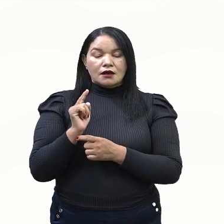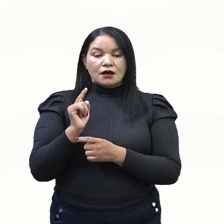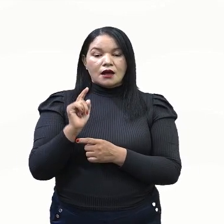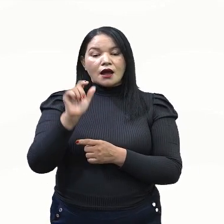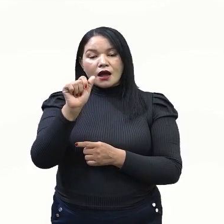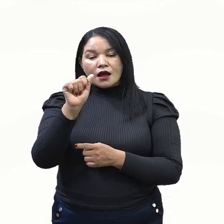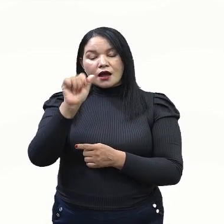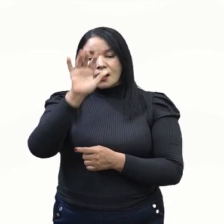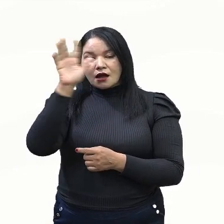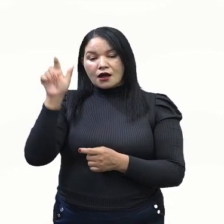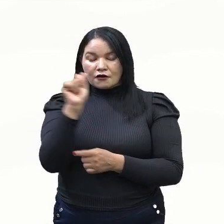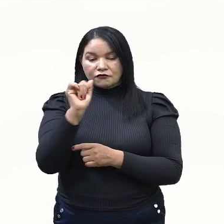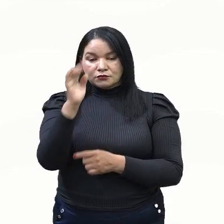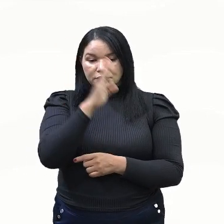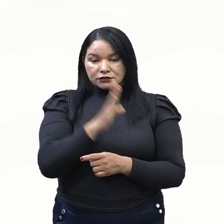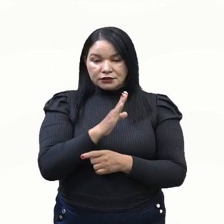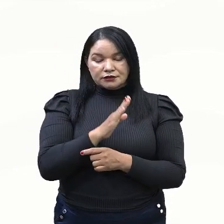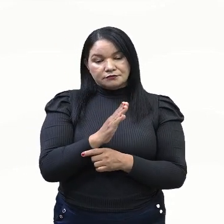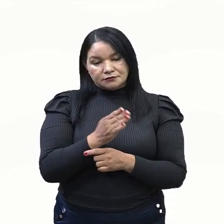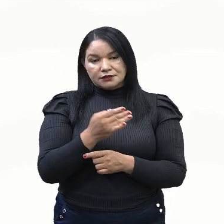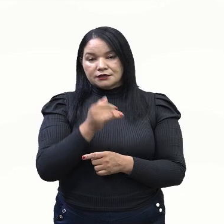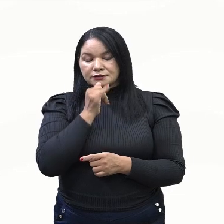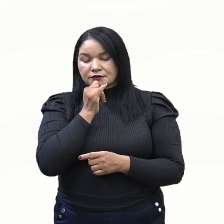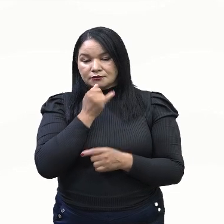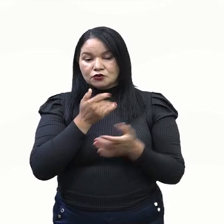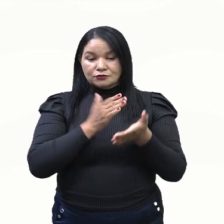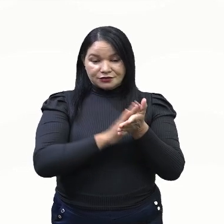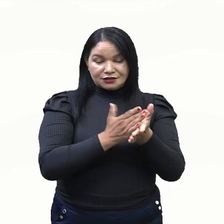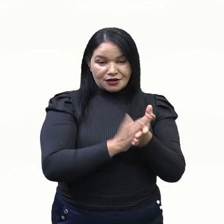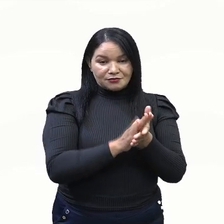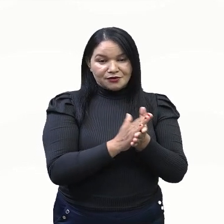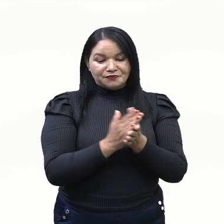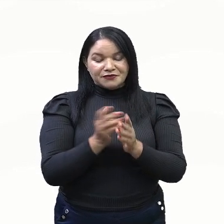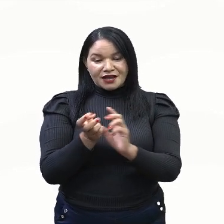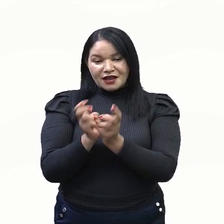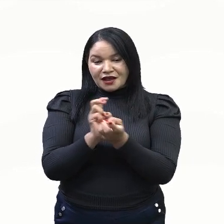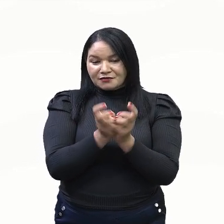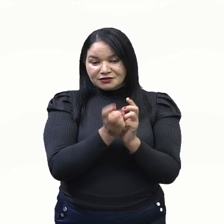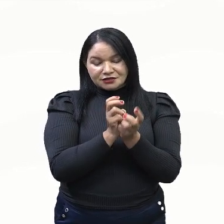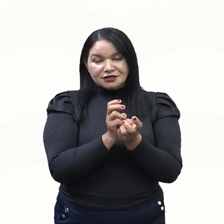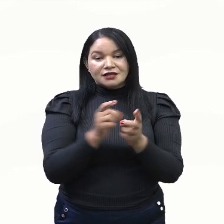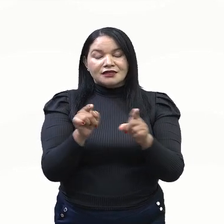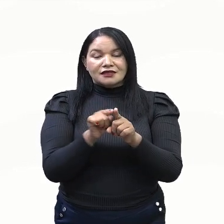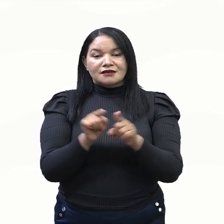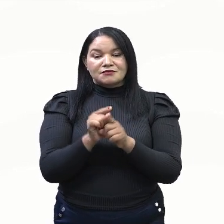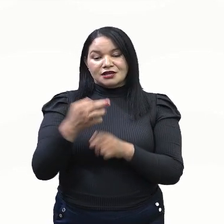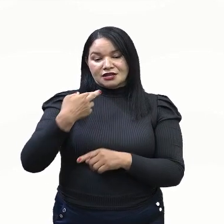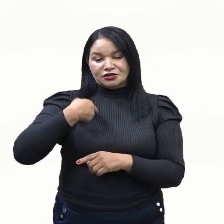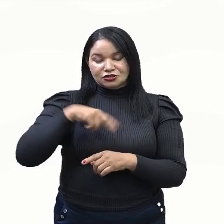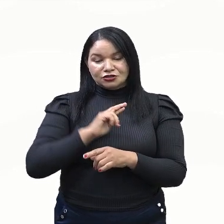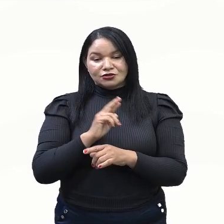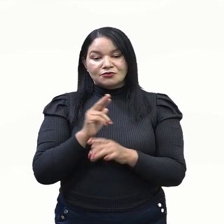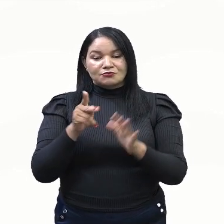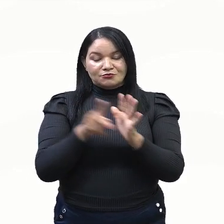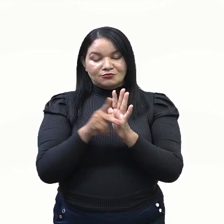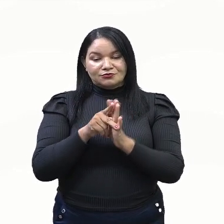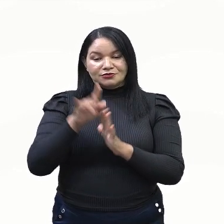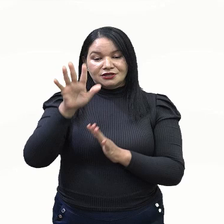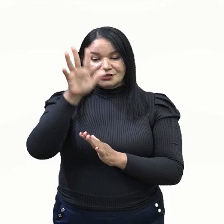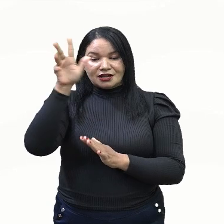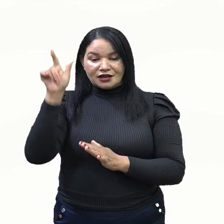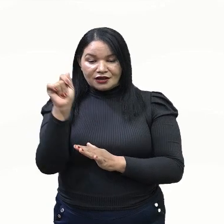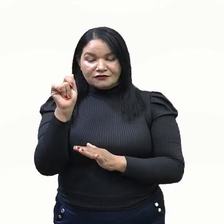como, por exemplo, o samba, a capoeira e religiões de matrizes africanas, que vão ser